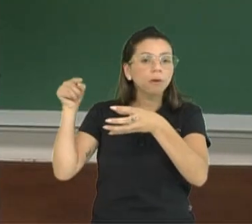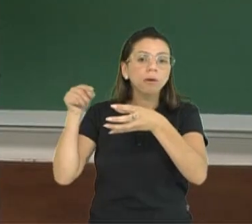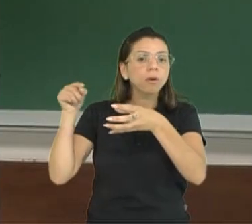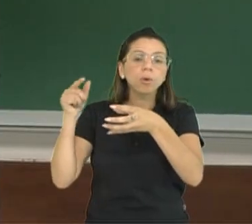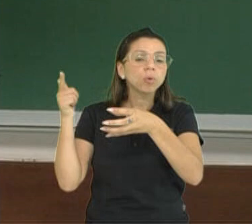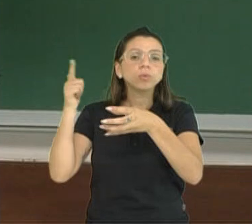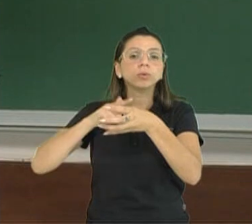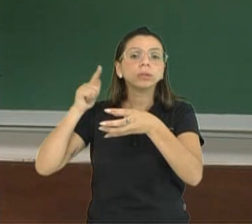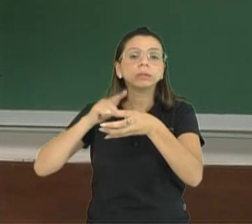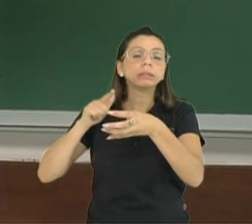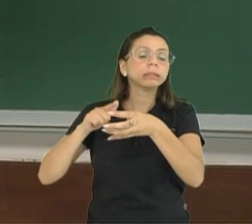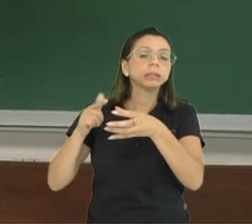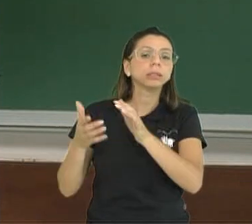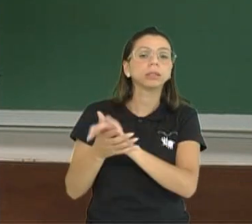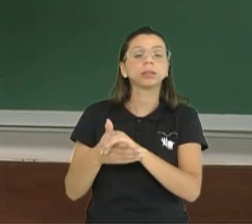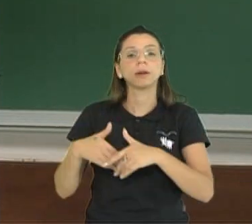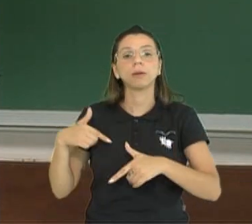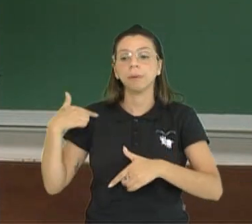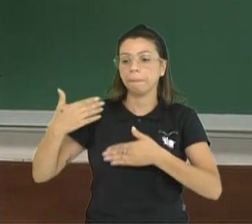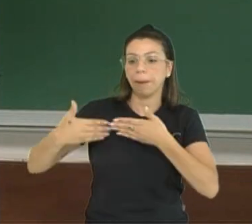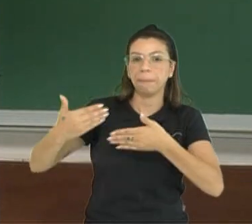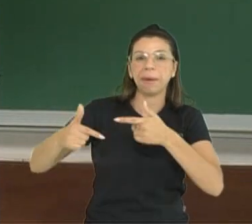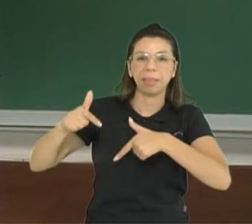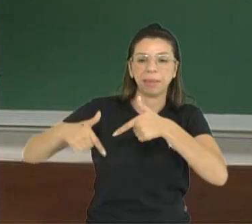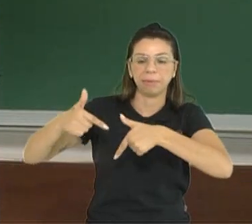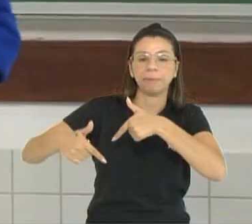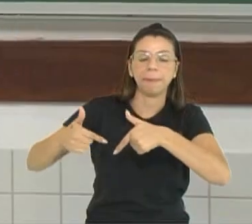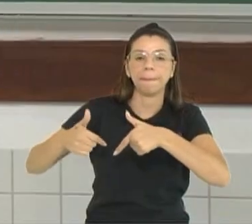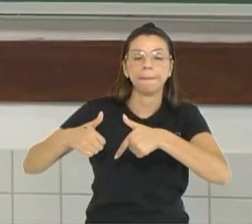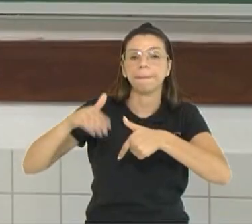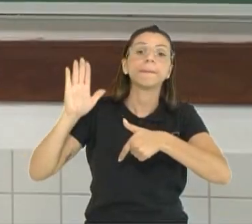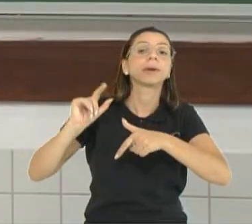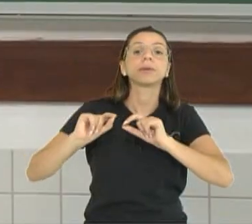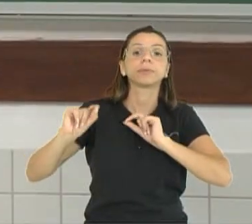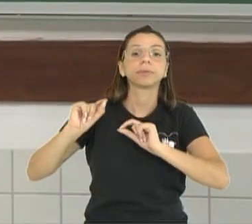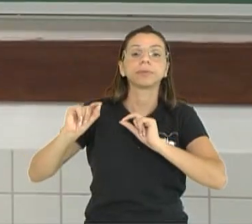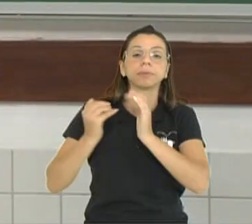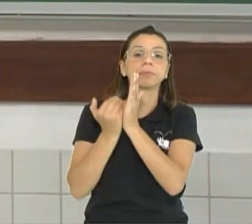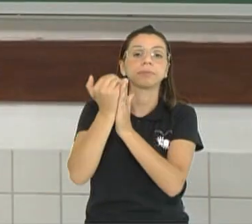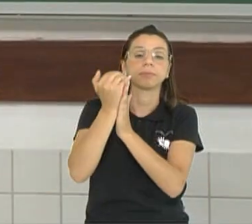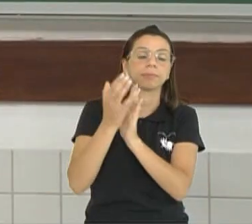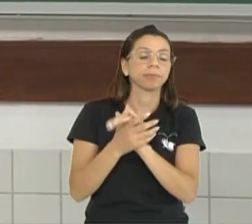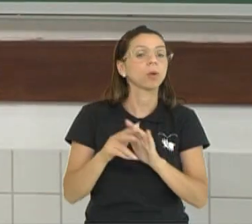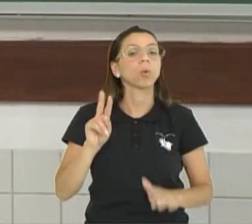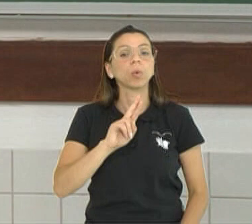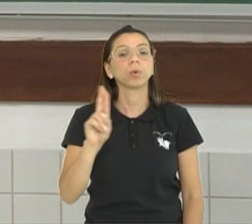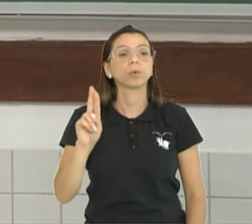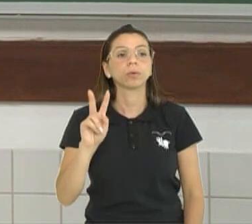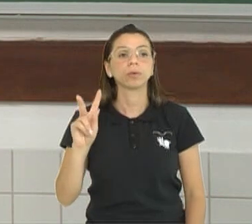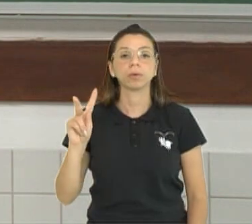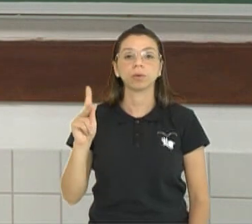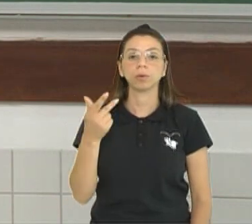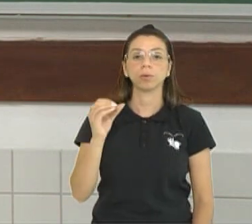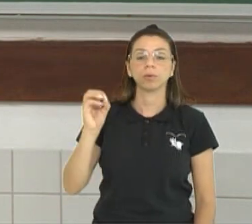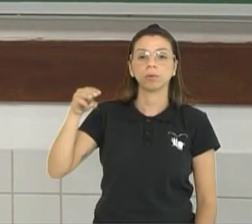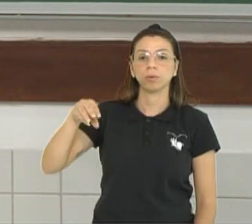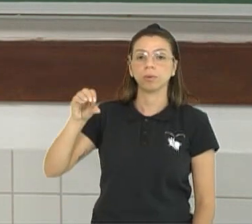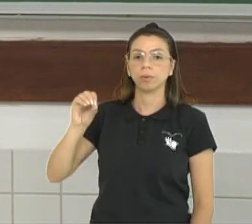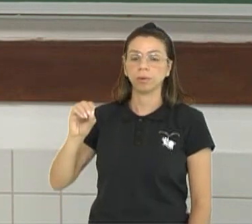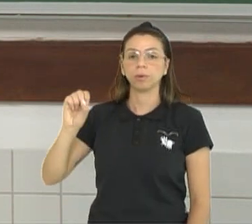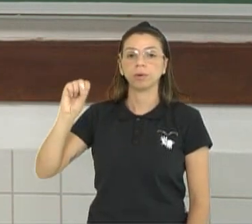ter habilidades maiores do que o Homo erectus. Como é o nome dessa espécie? A gente conhece bem. É a espécie